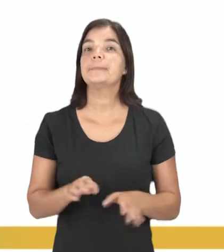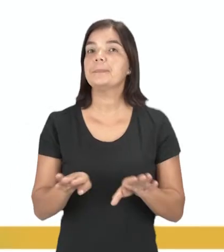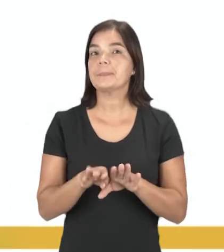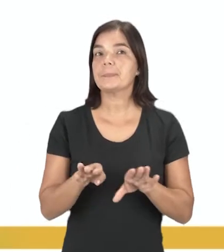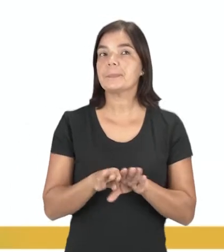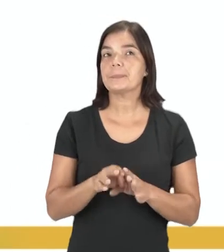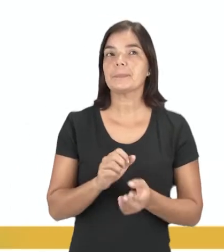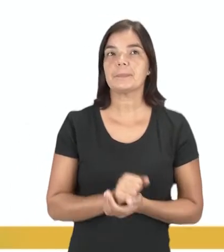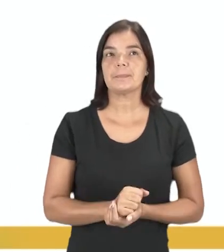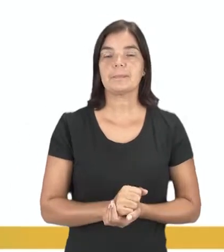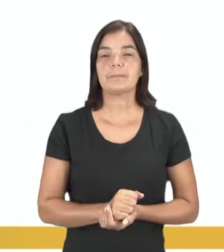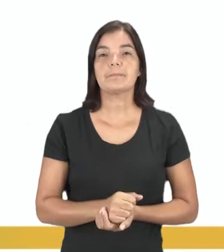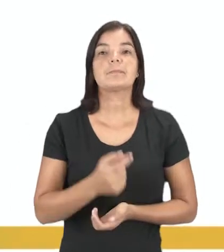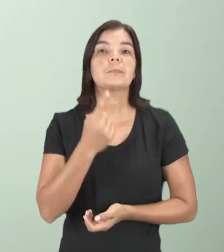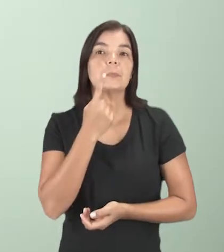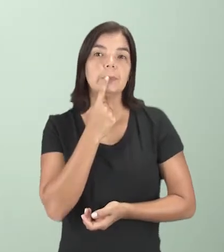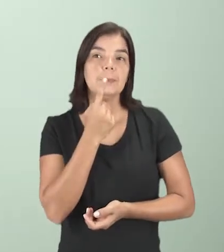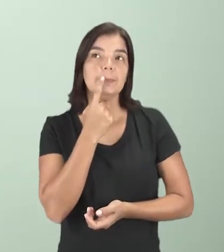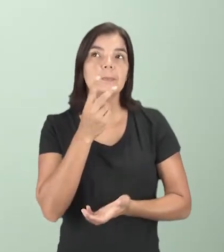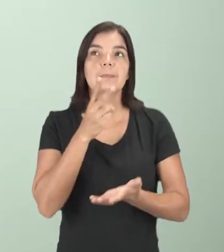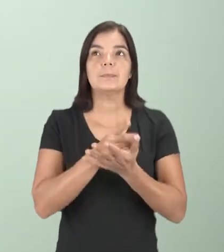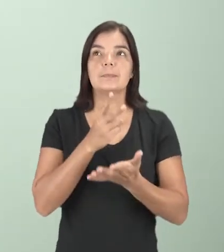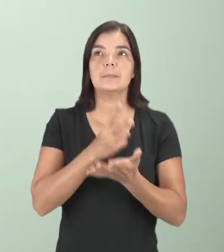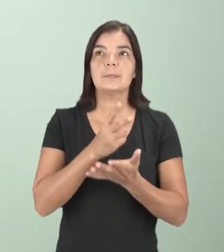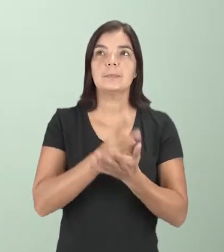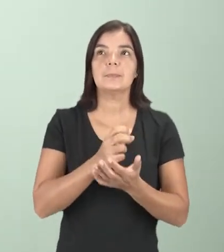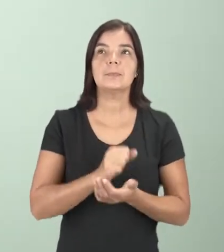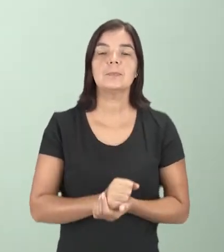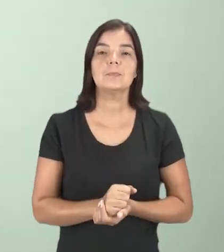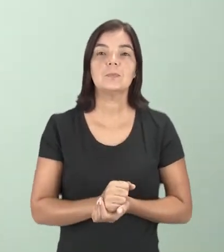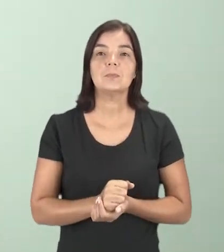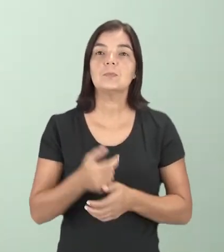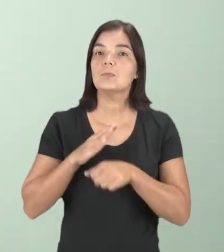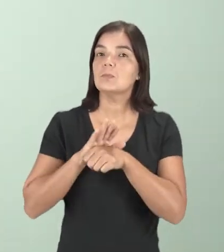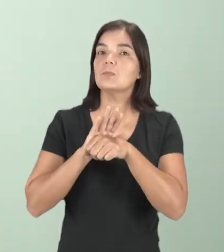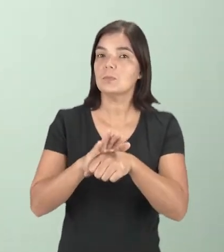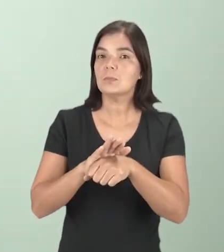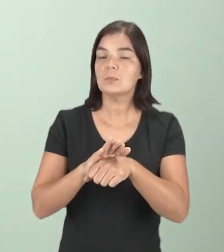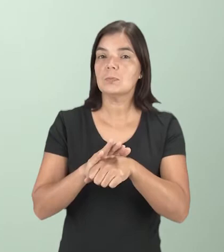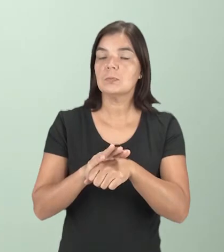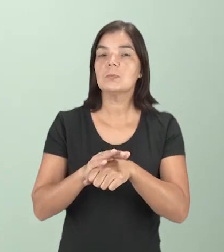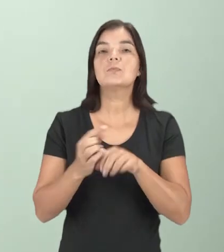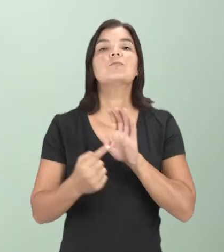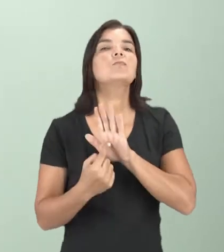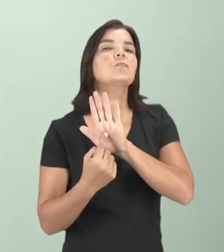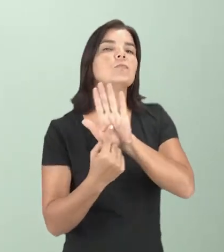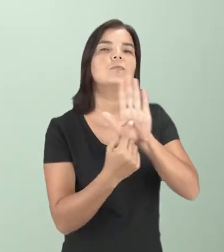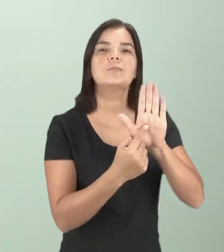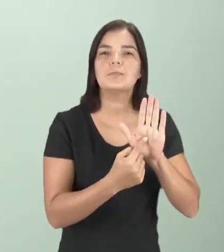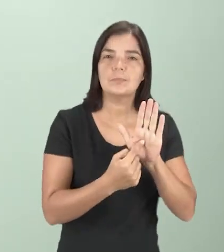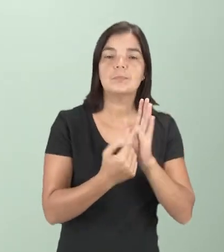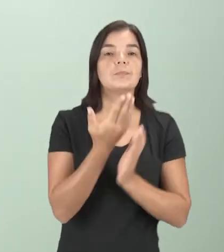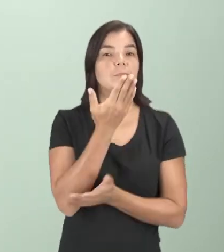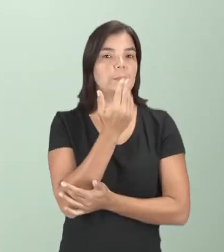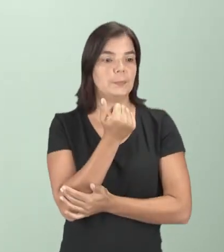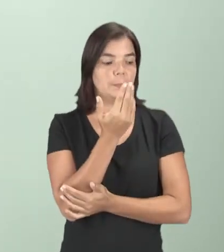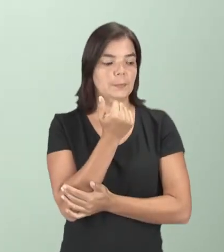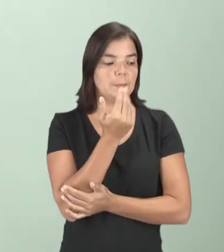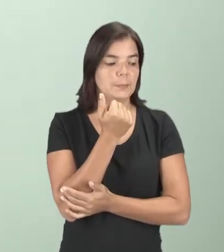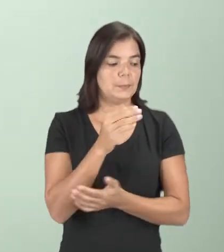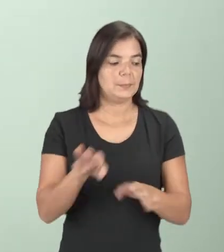Então, a língua ela está a todo momento nos auxiliando na identificação desses